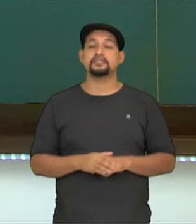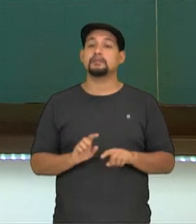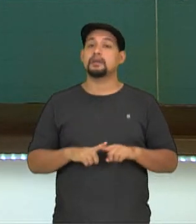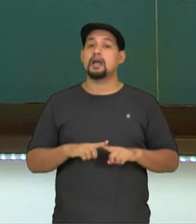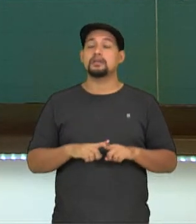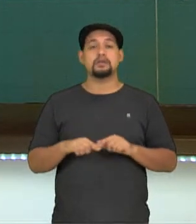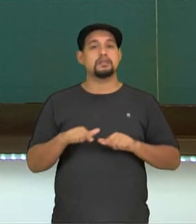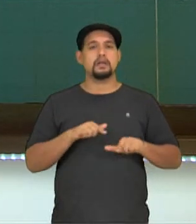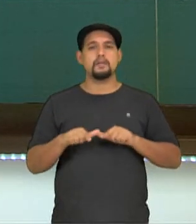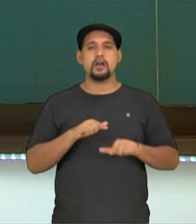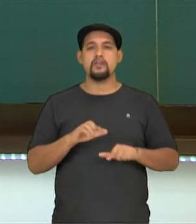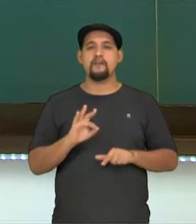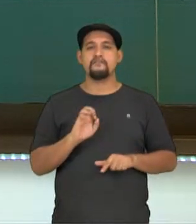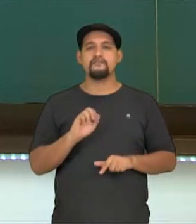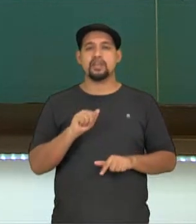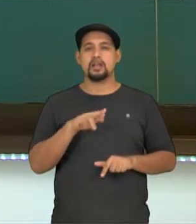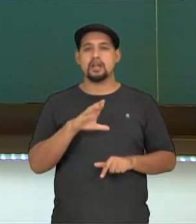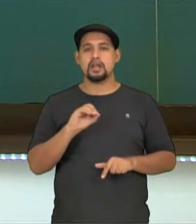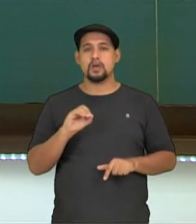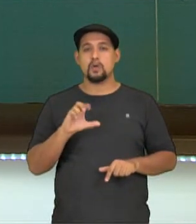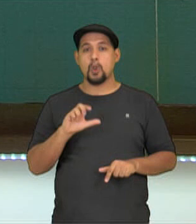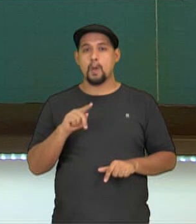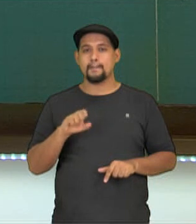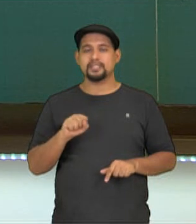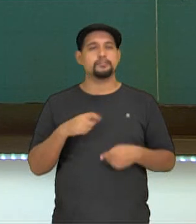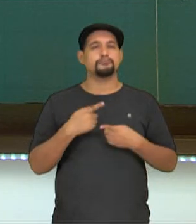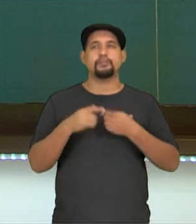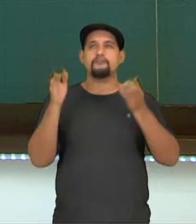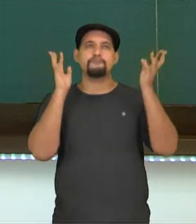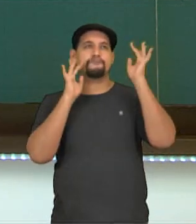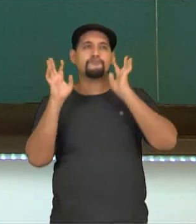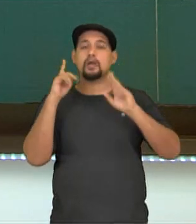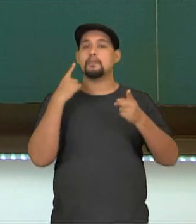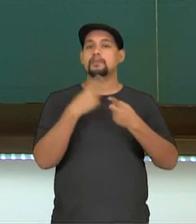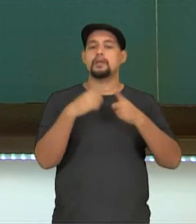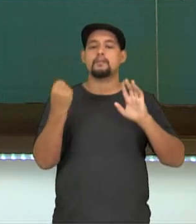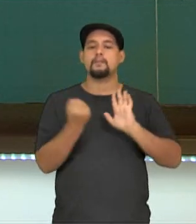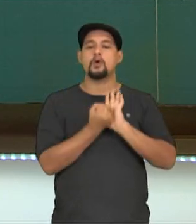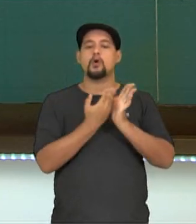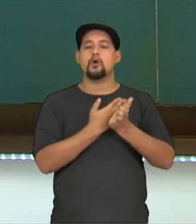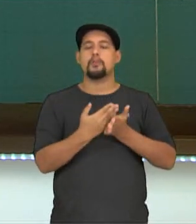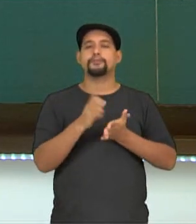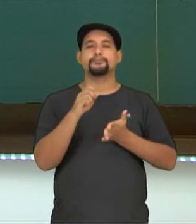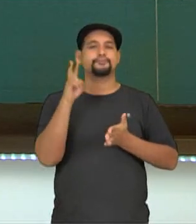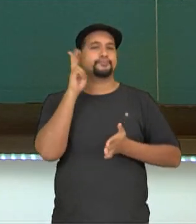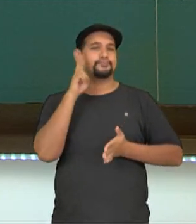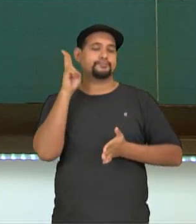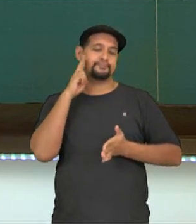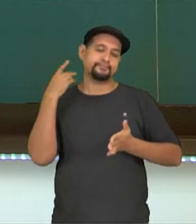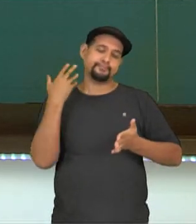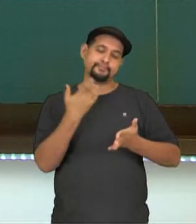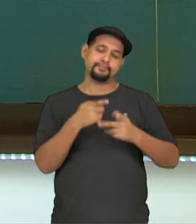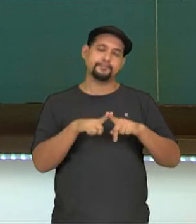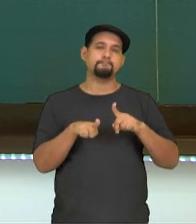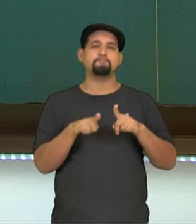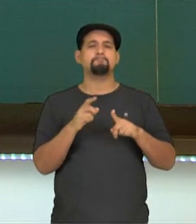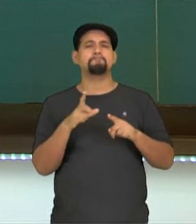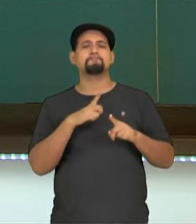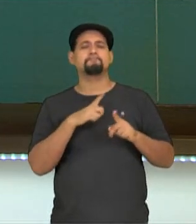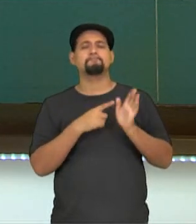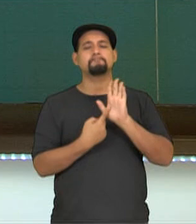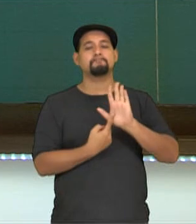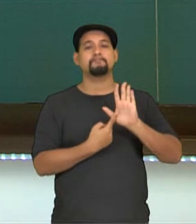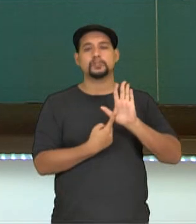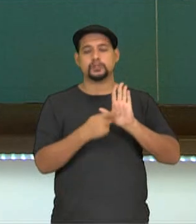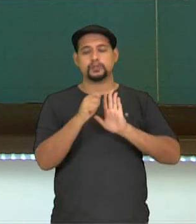de Fernão Lopes, não há muitas fantasias, afinal, o autor marca o começo da historiografia, que buscava trazer